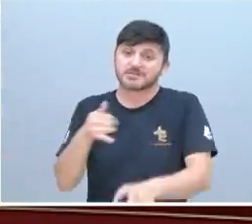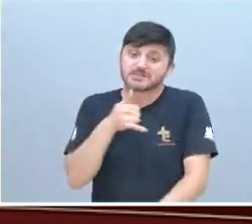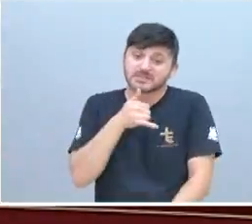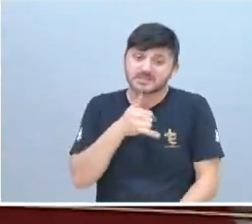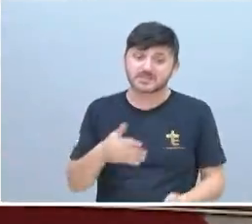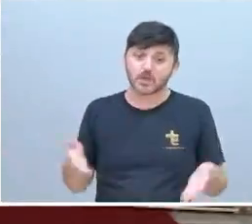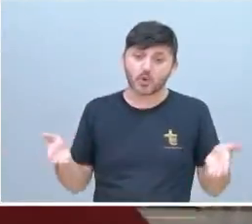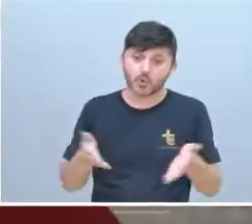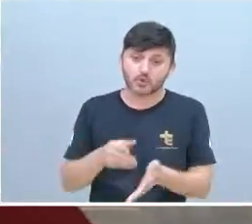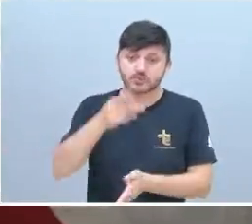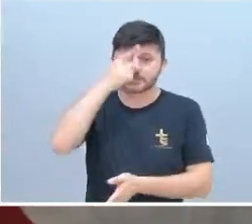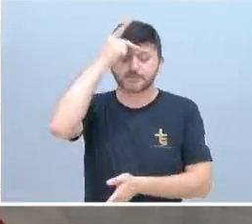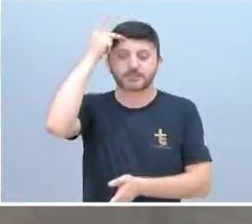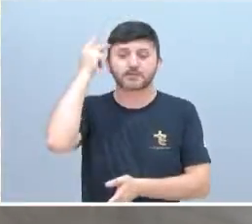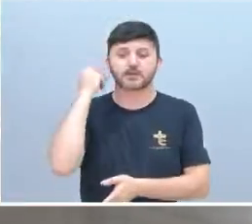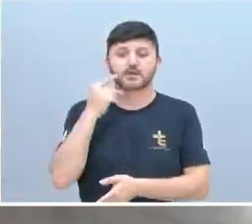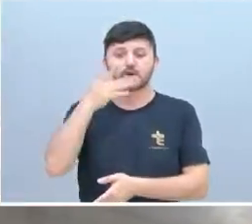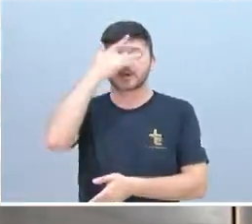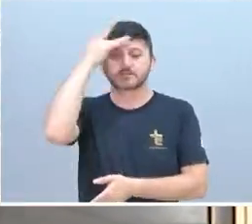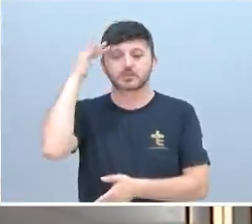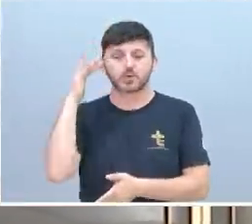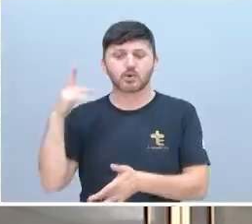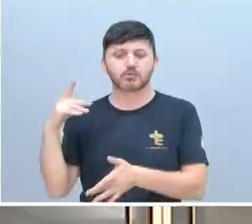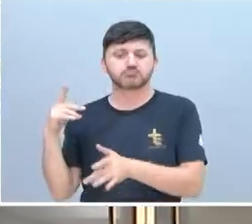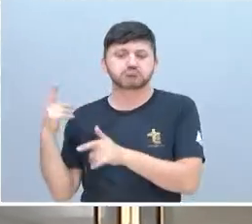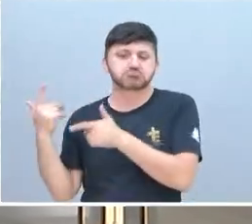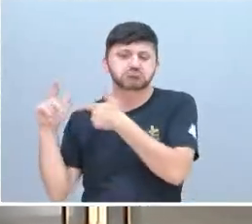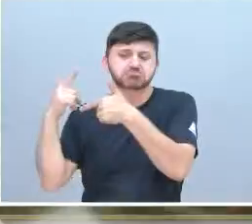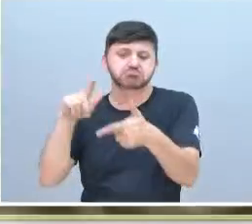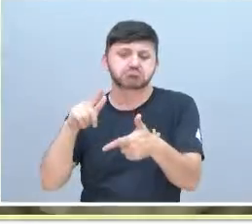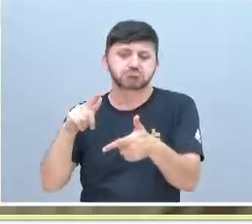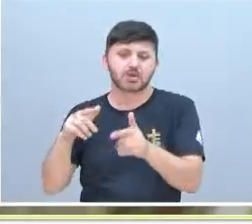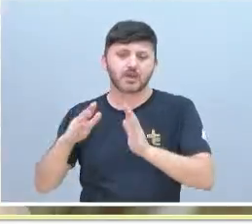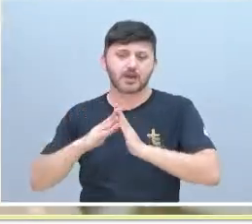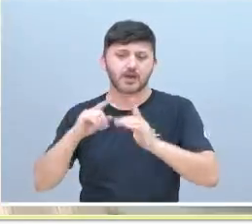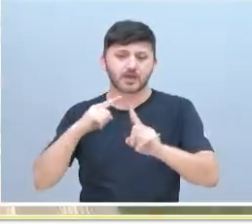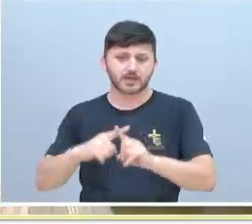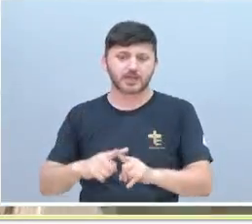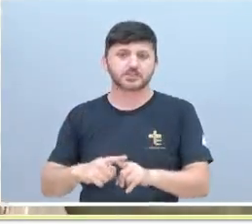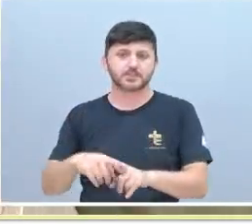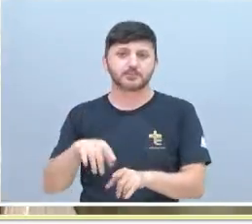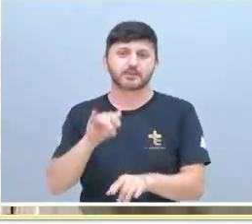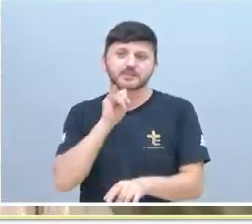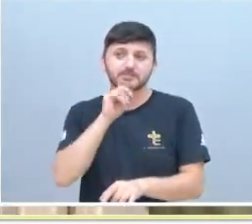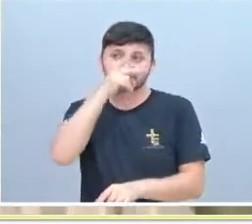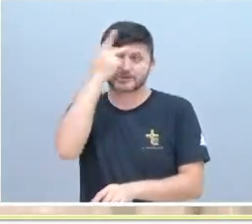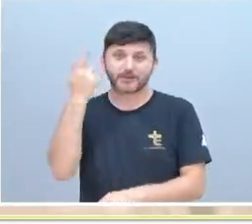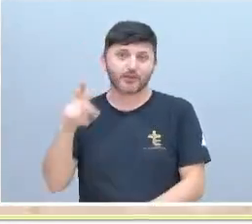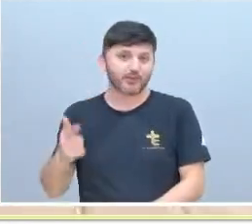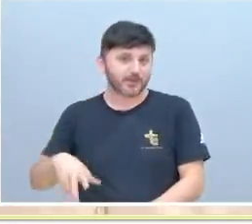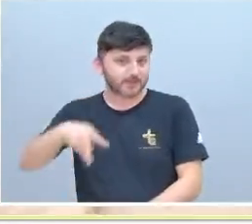e isso a igreja no processo de catecumenato está mudando.